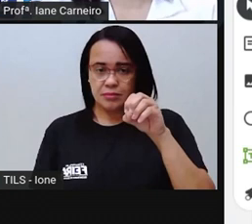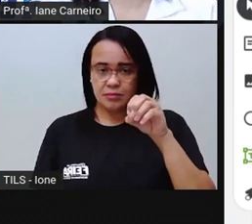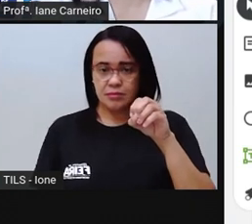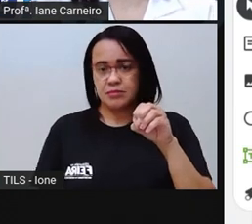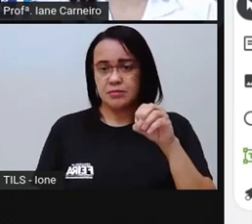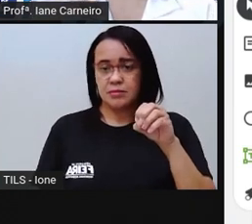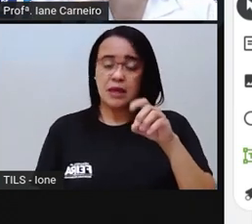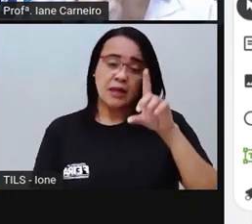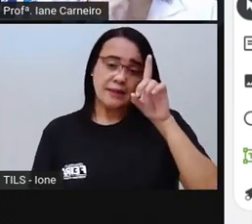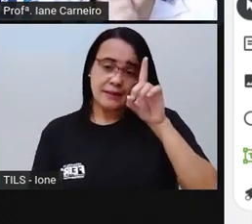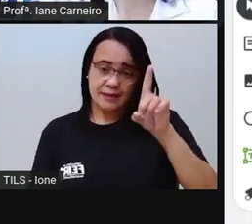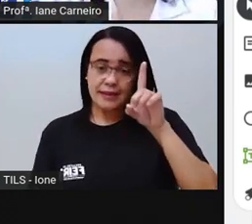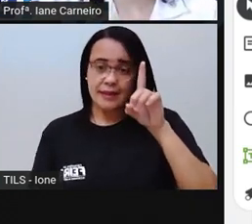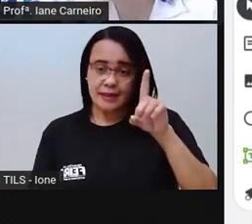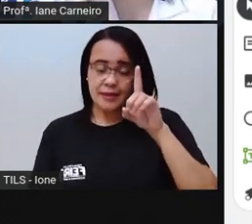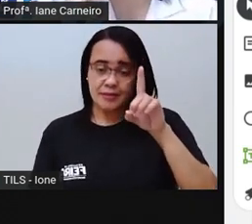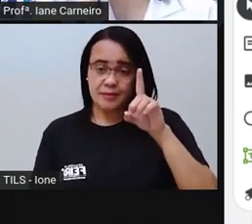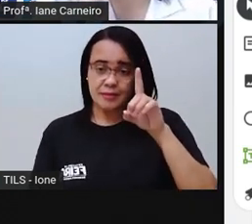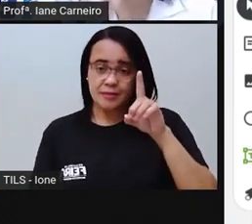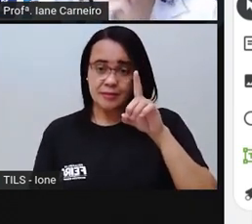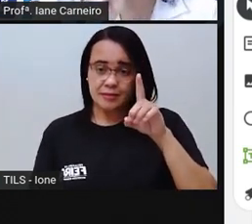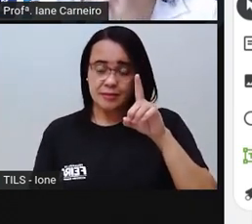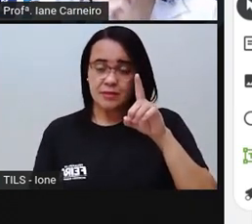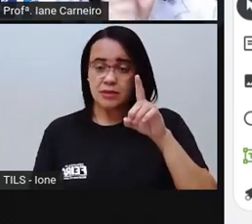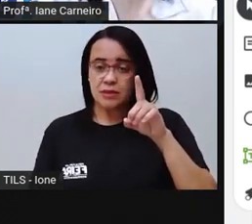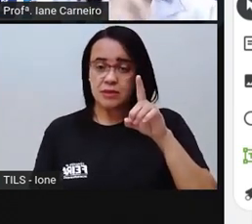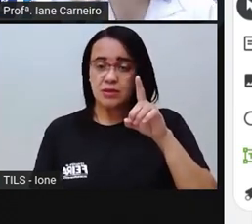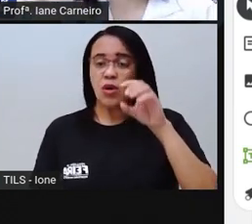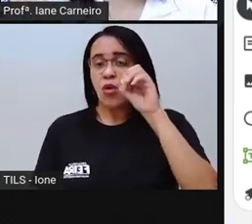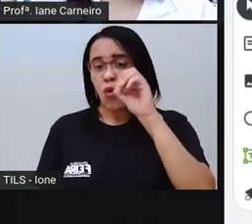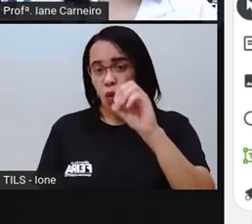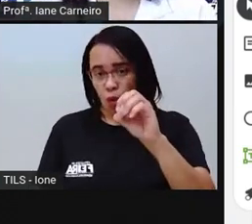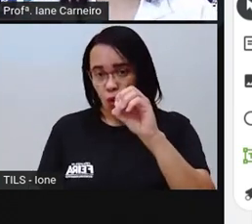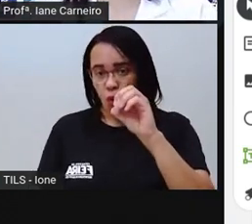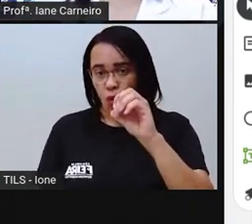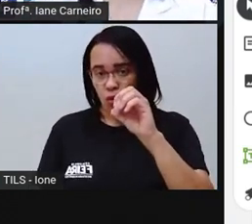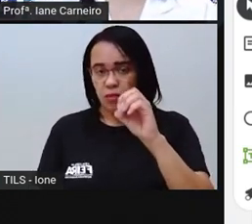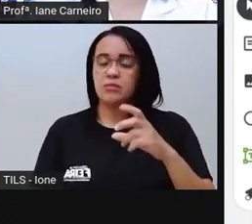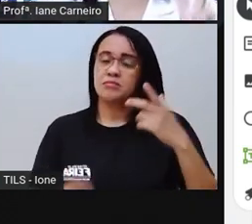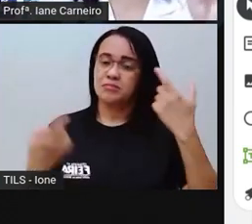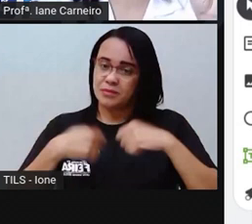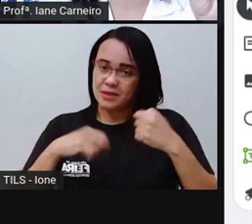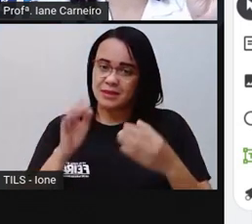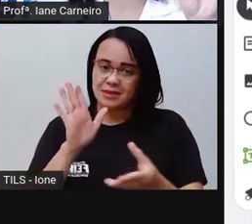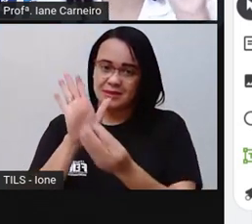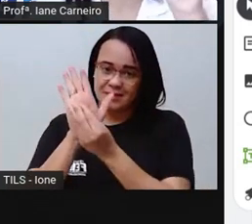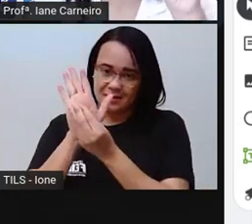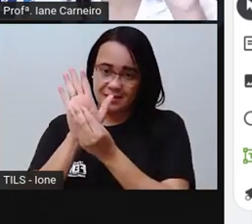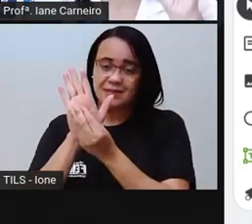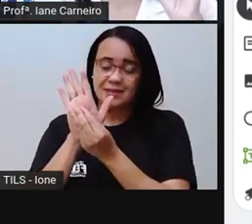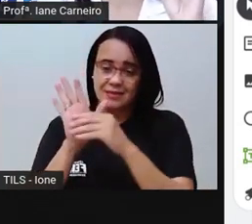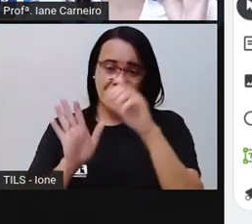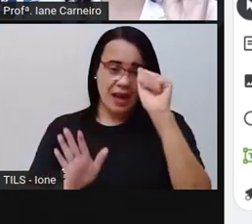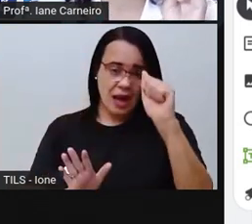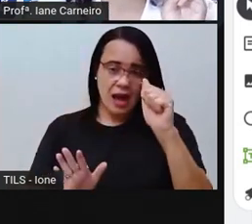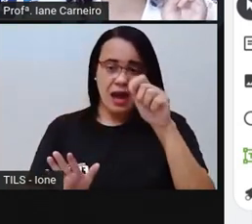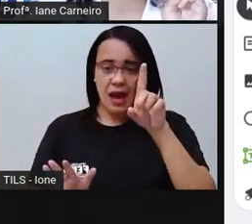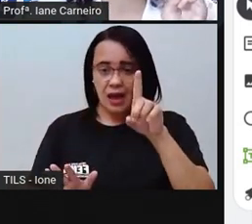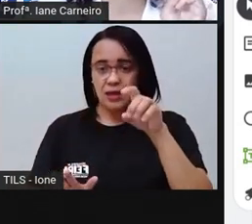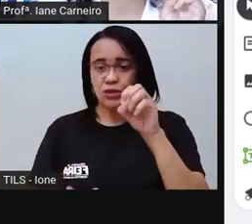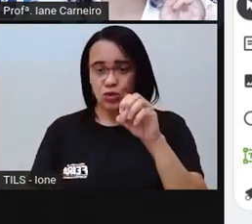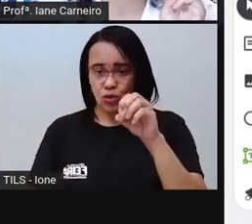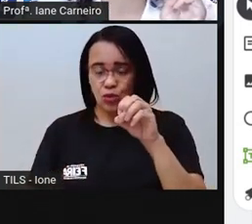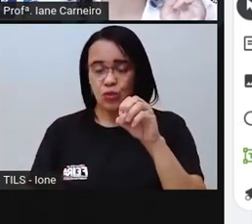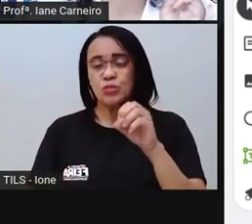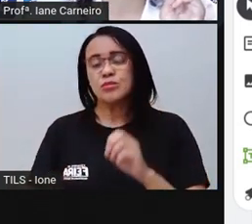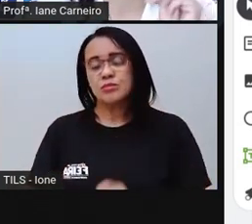D. Para escrever a sílaba dó, eu preciso do D e da vogal O. Então, eu uso O as duas, diferente